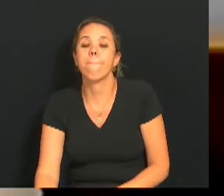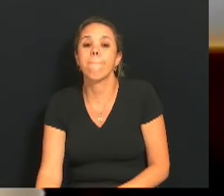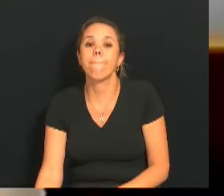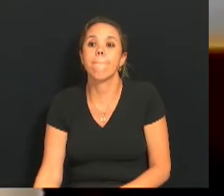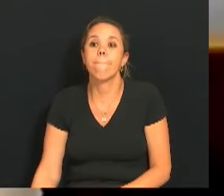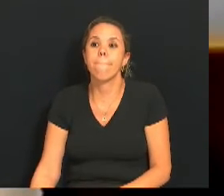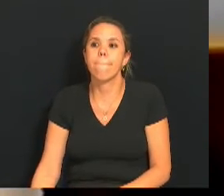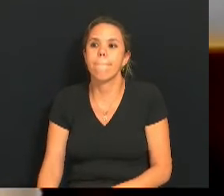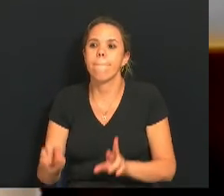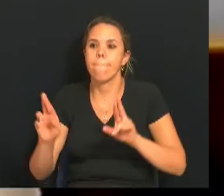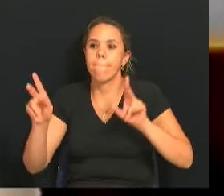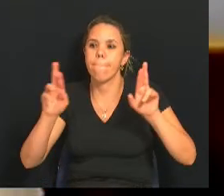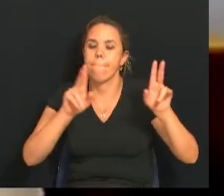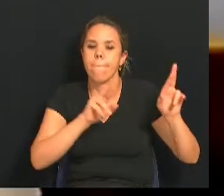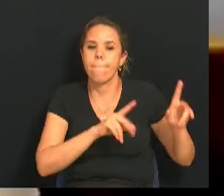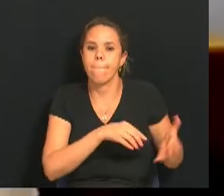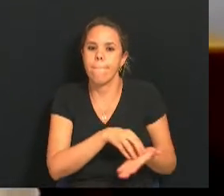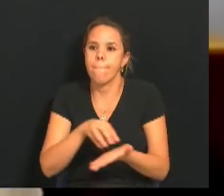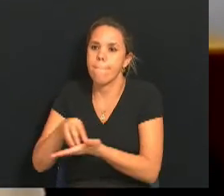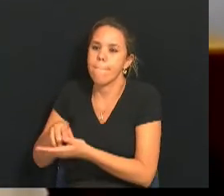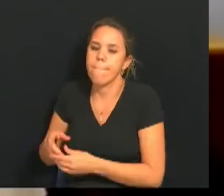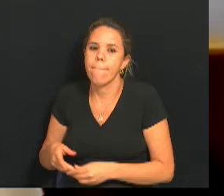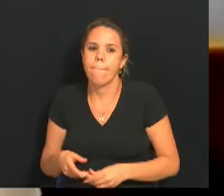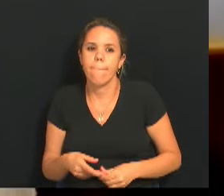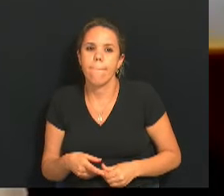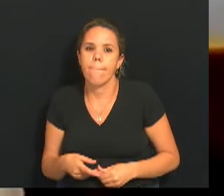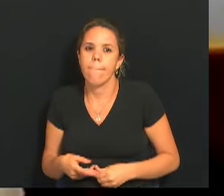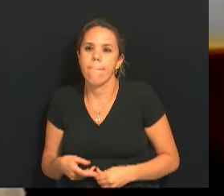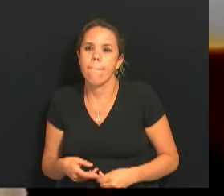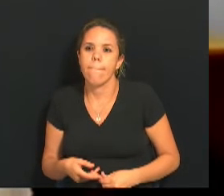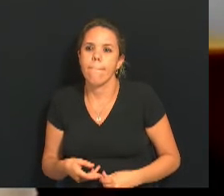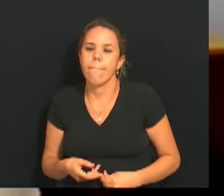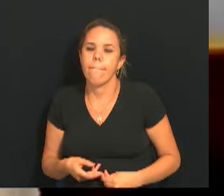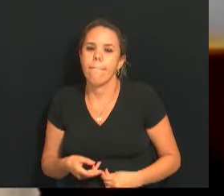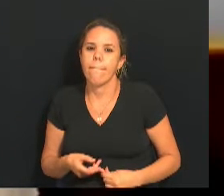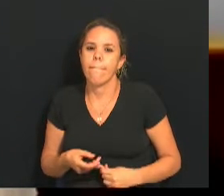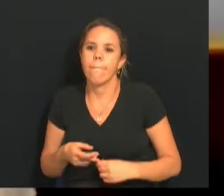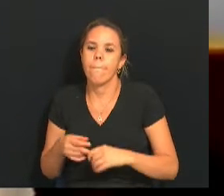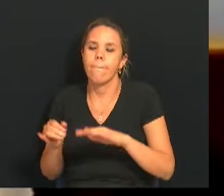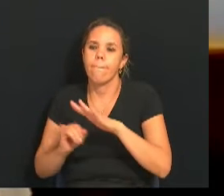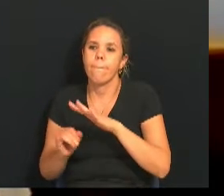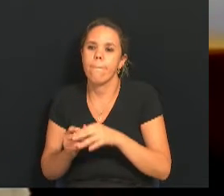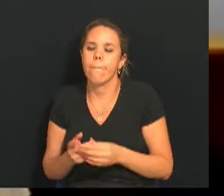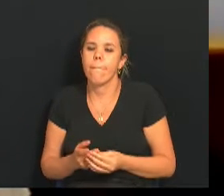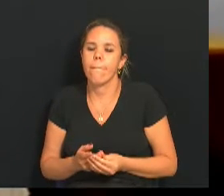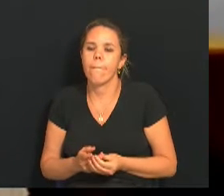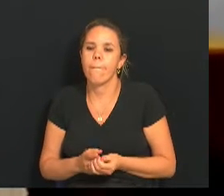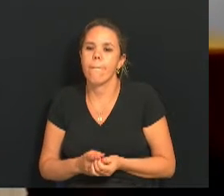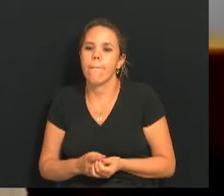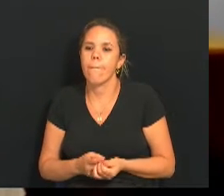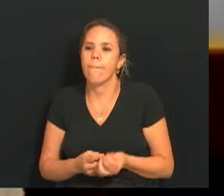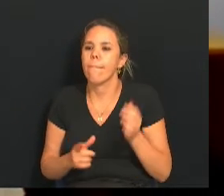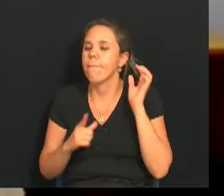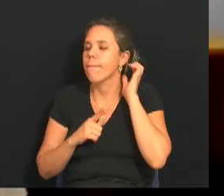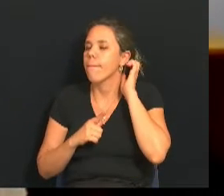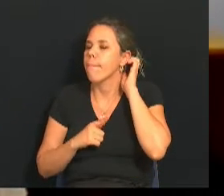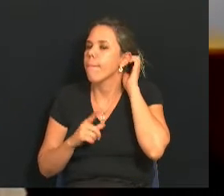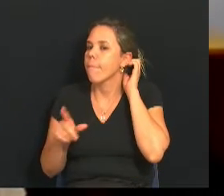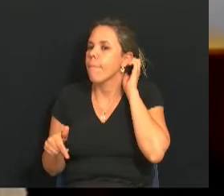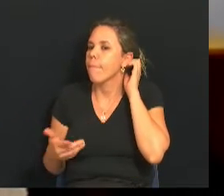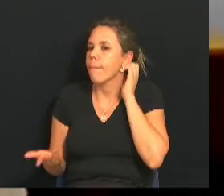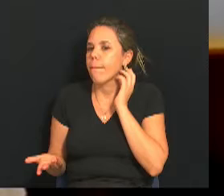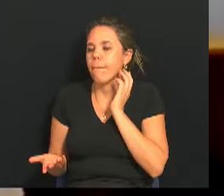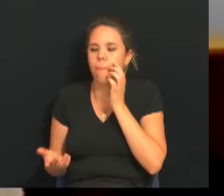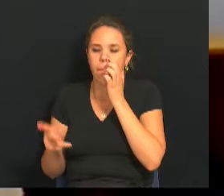esses diferentes órgãos, enfim, essas diferentes instituições. Tinha para mim que esse